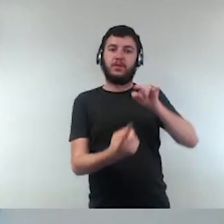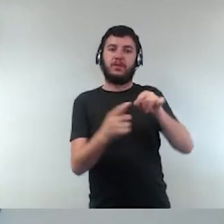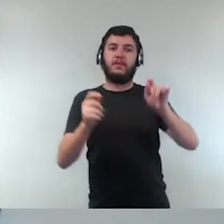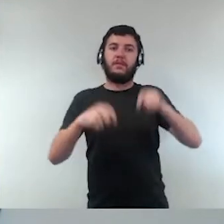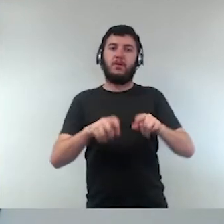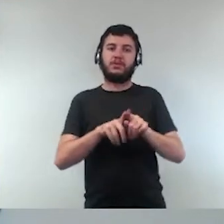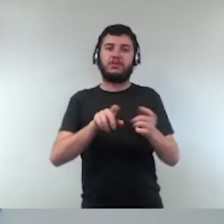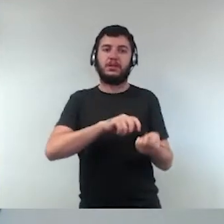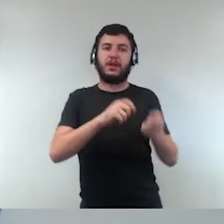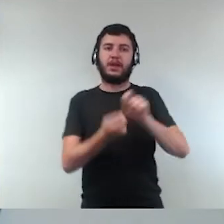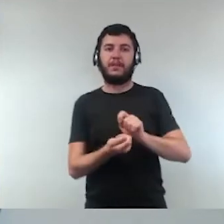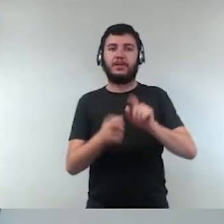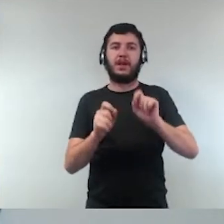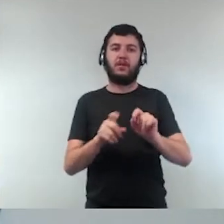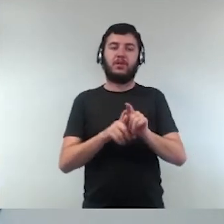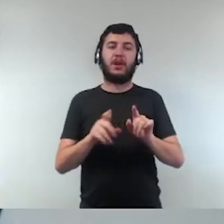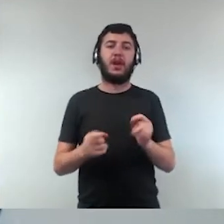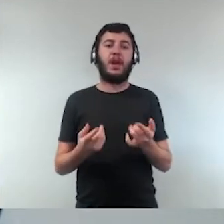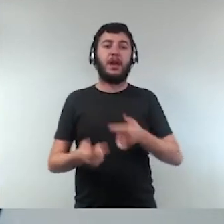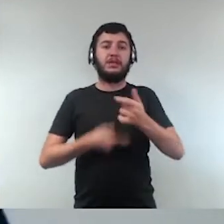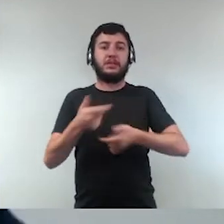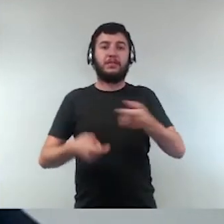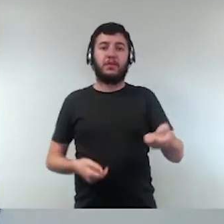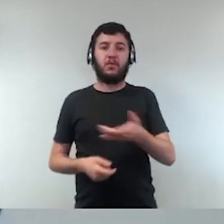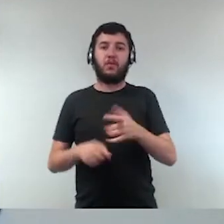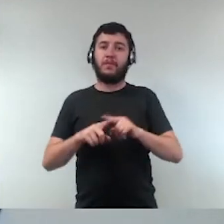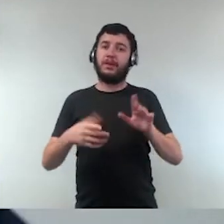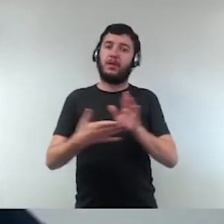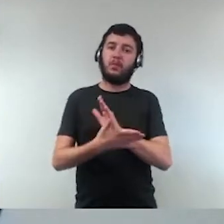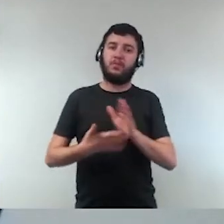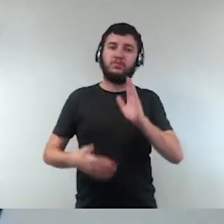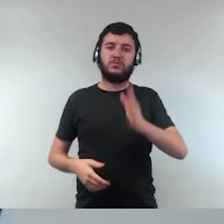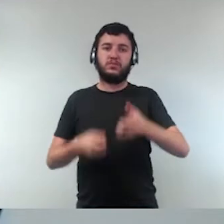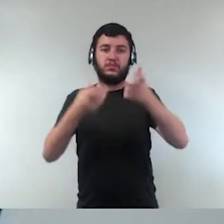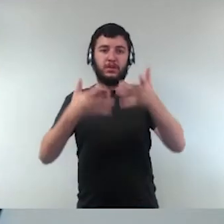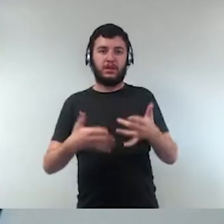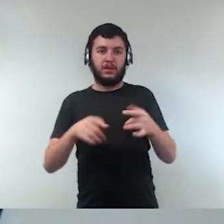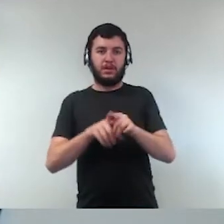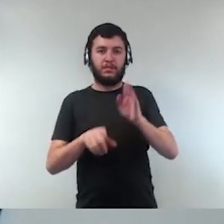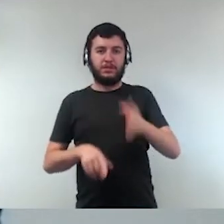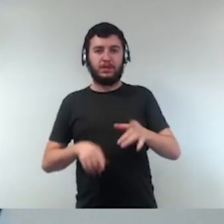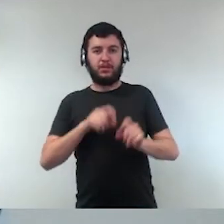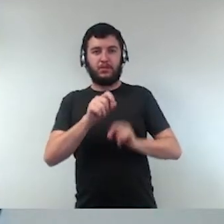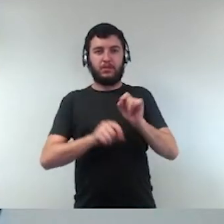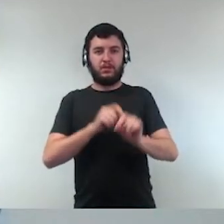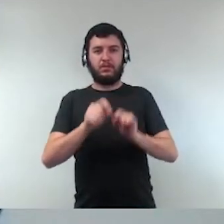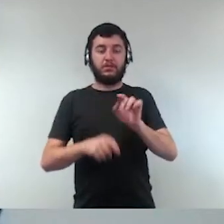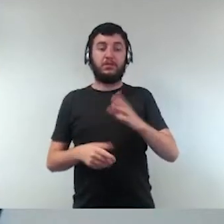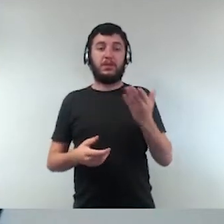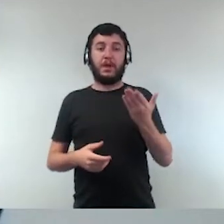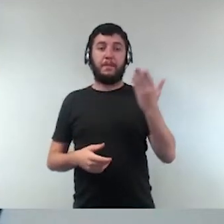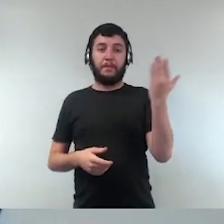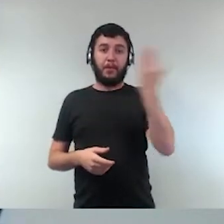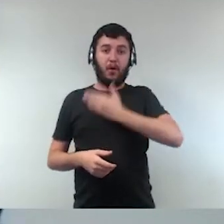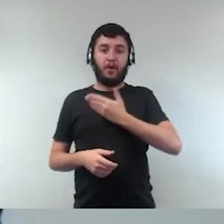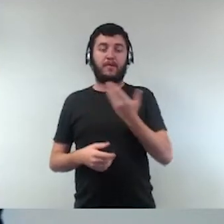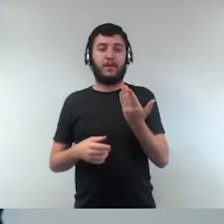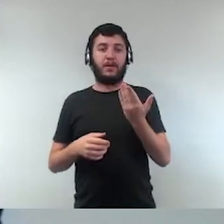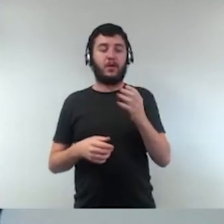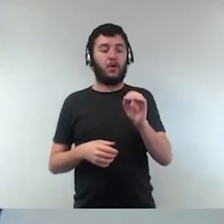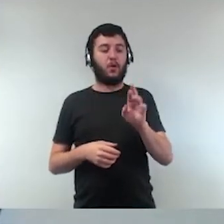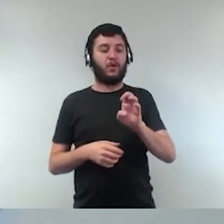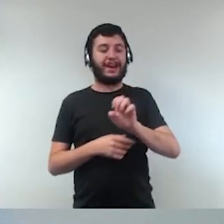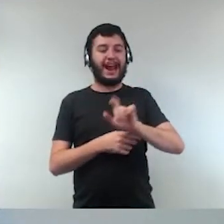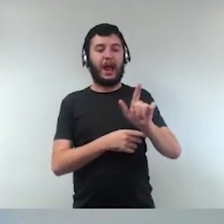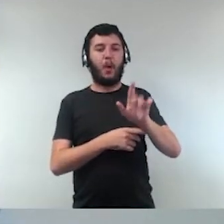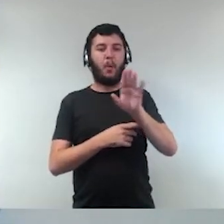nova formatação do trabalho. Segundo, dizem alguns, porque na colheita da prova oral poderia haver fraudes